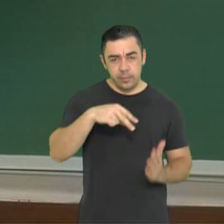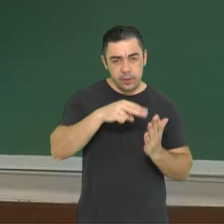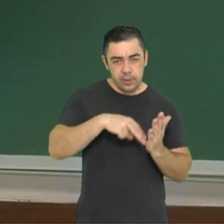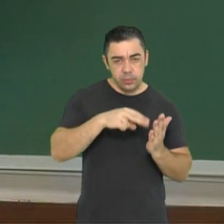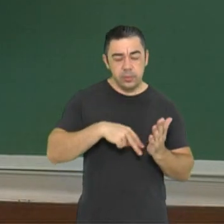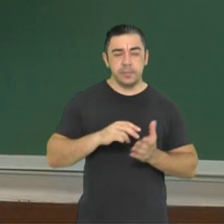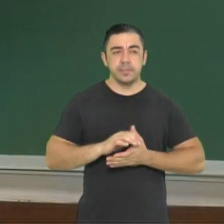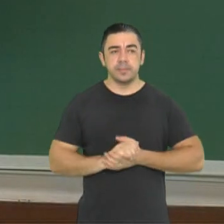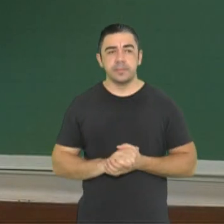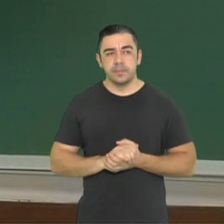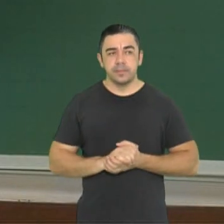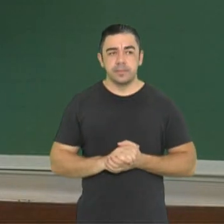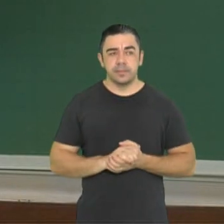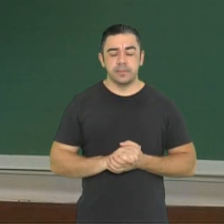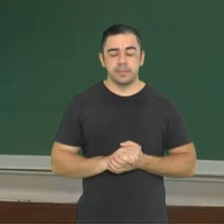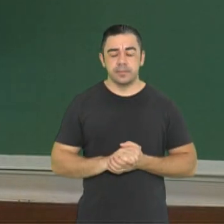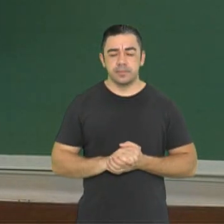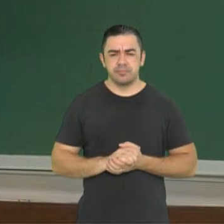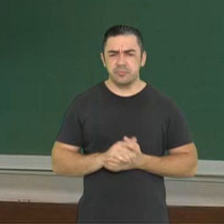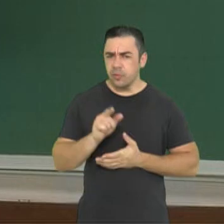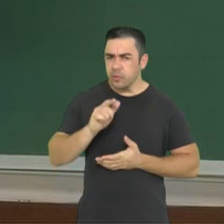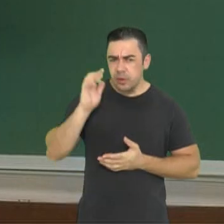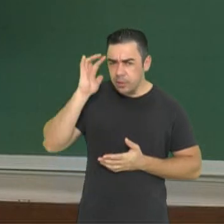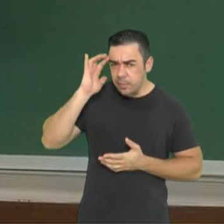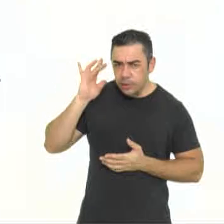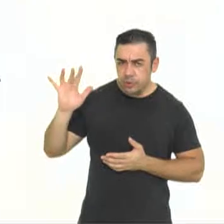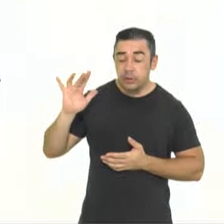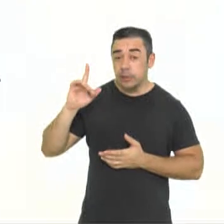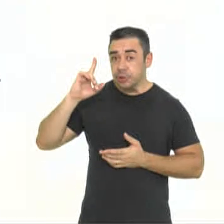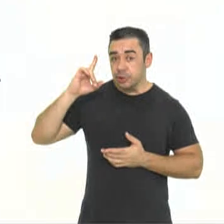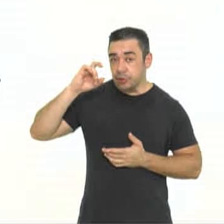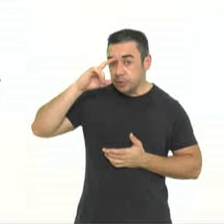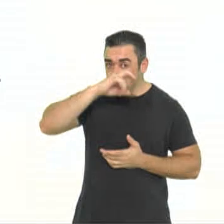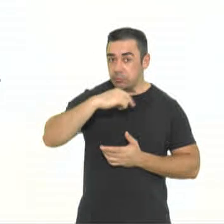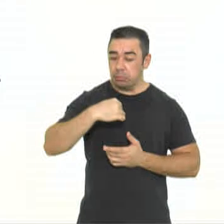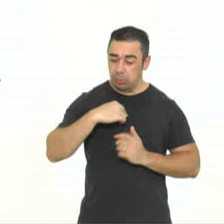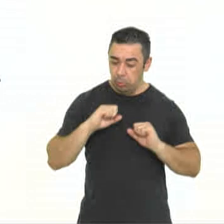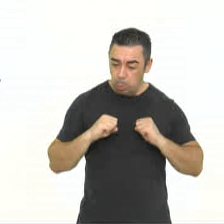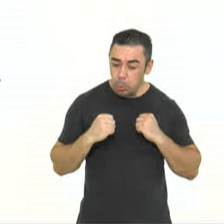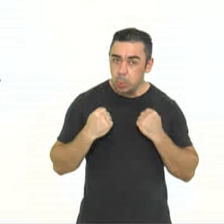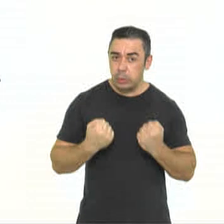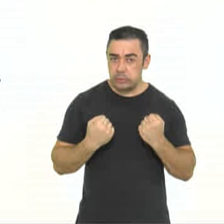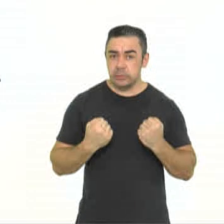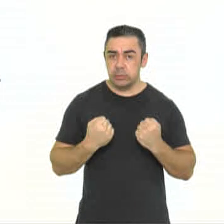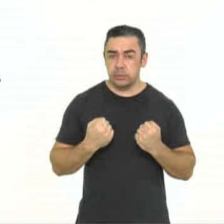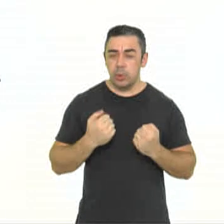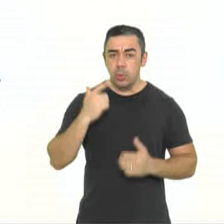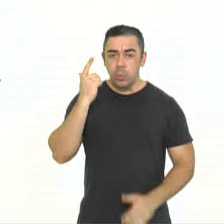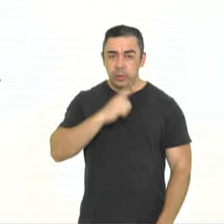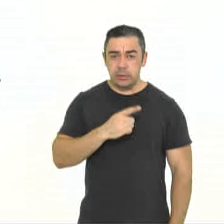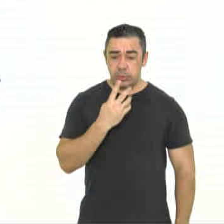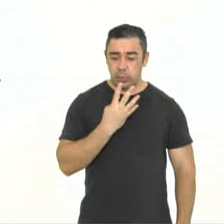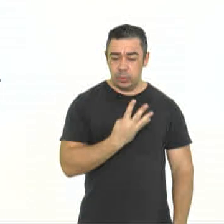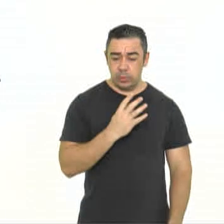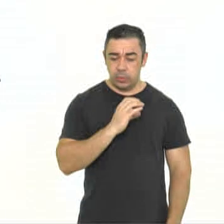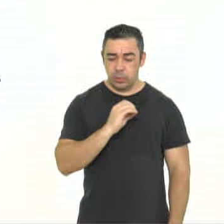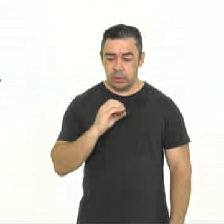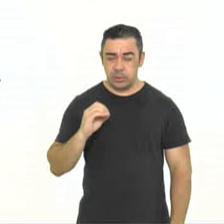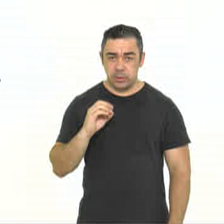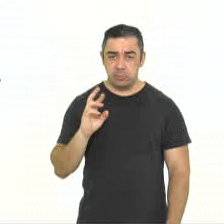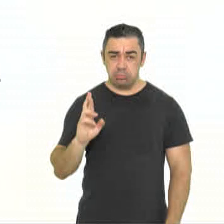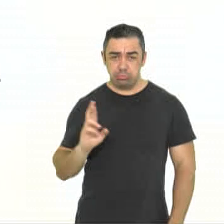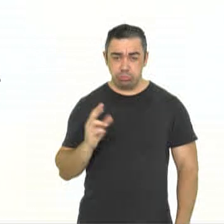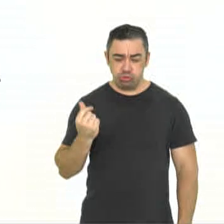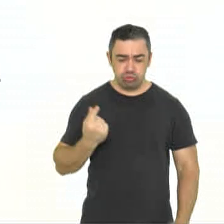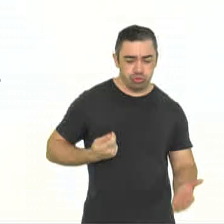leitura. Não imaginas as grandes dificuldades com que lutei para arranjar os 400 réis da